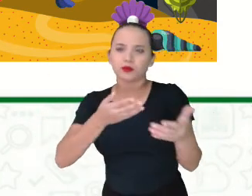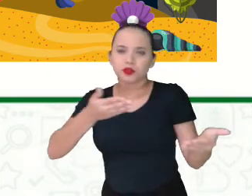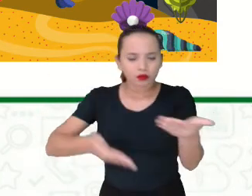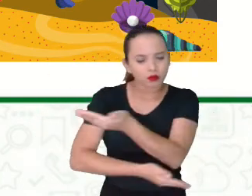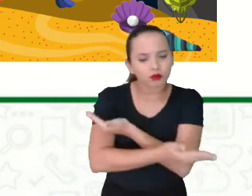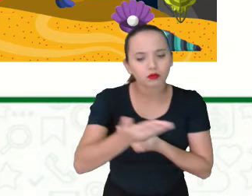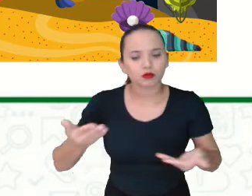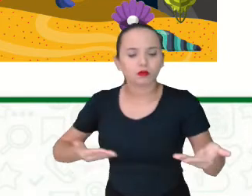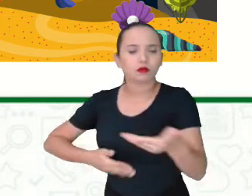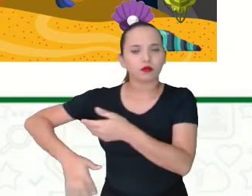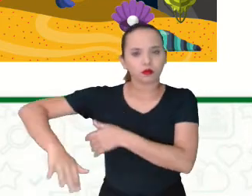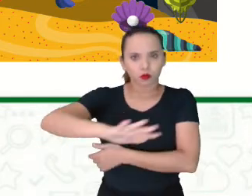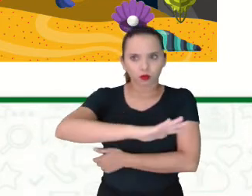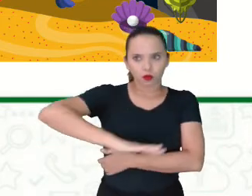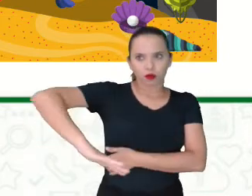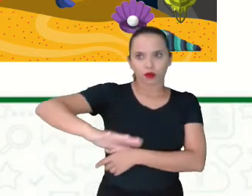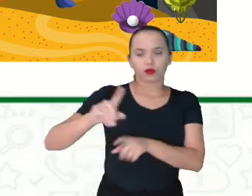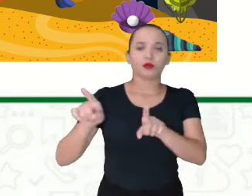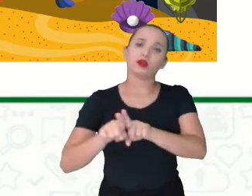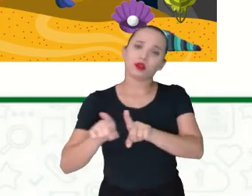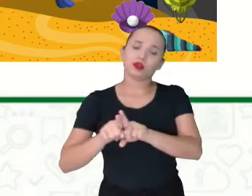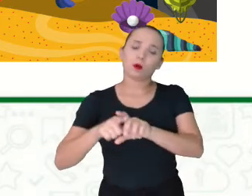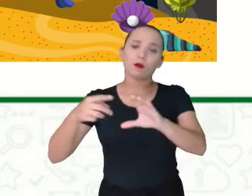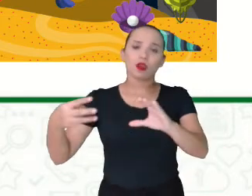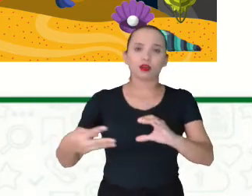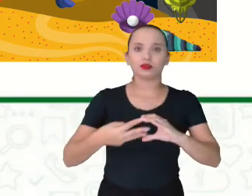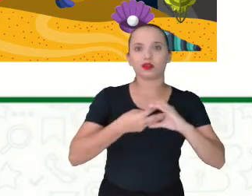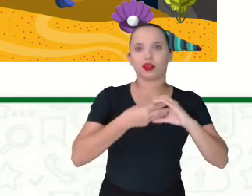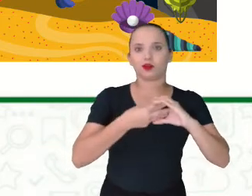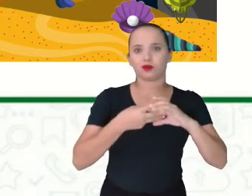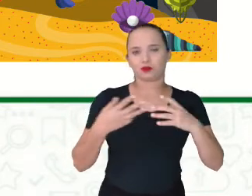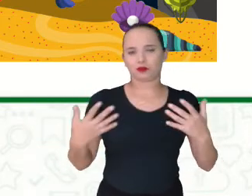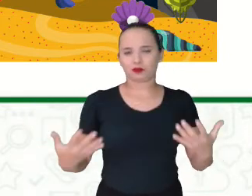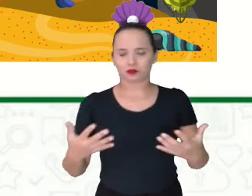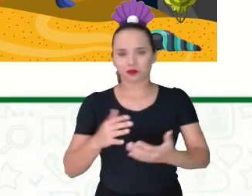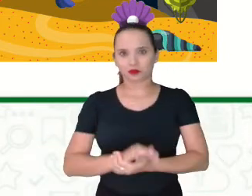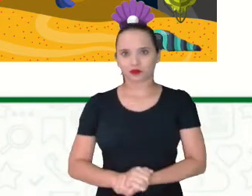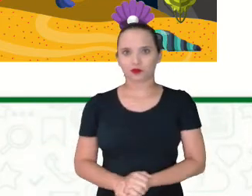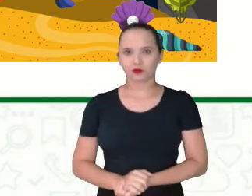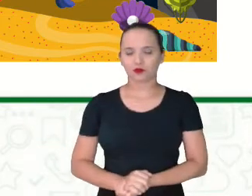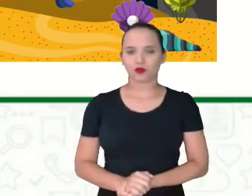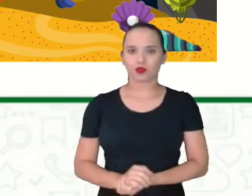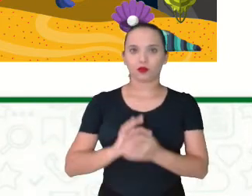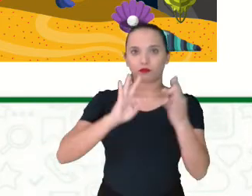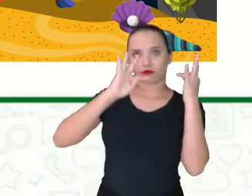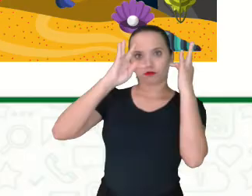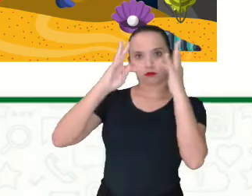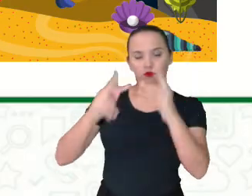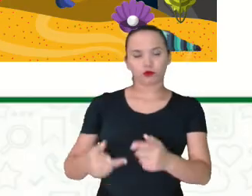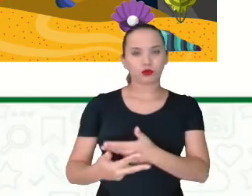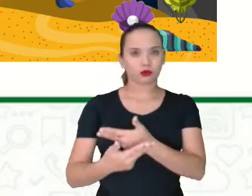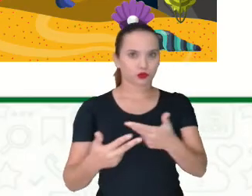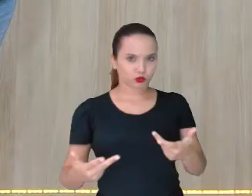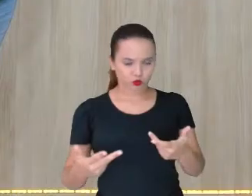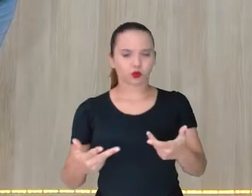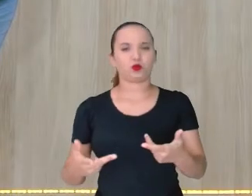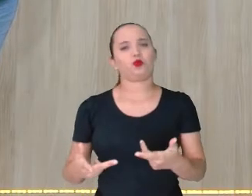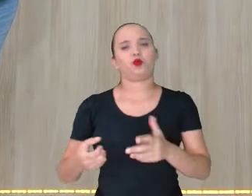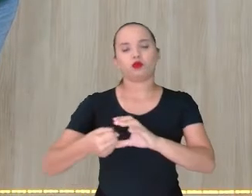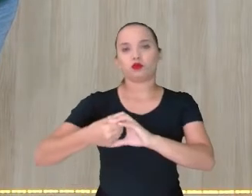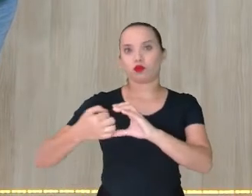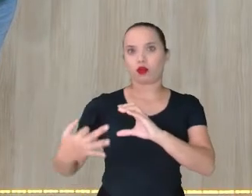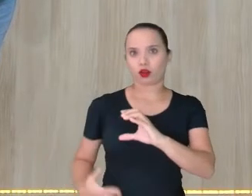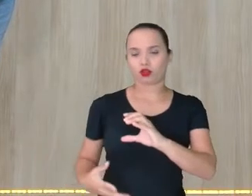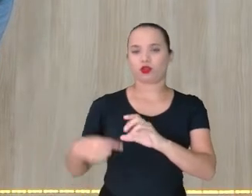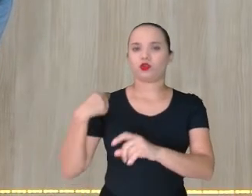ambiente onde ele vive e a presença de células. Então, todas essas características aí, a